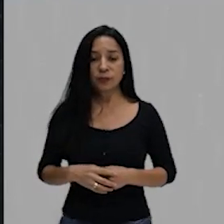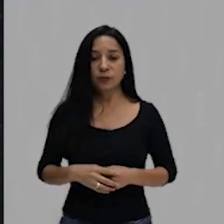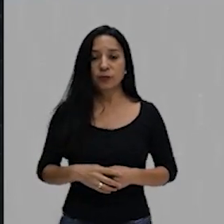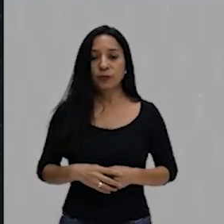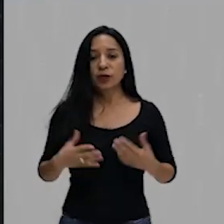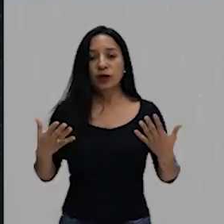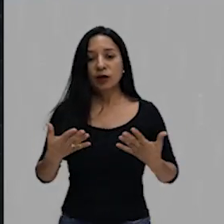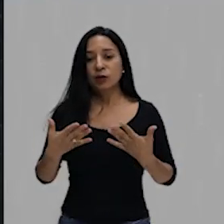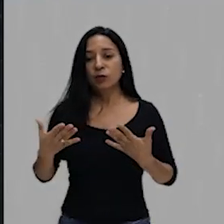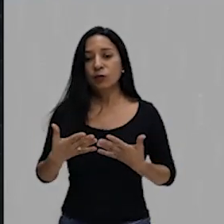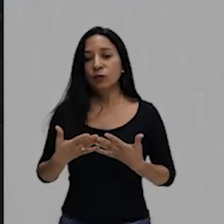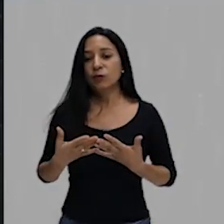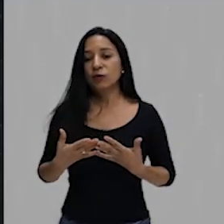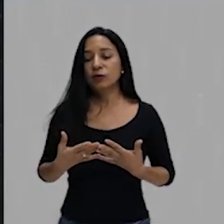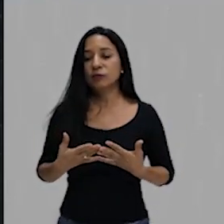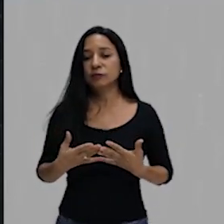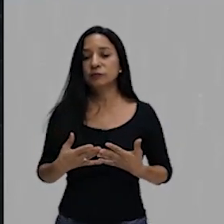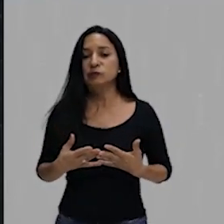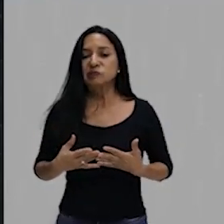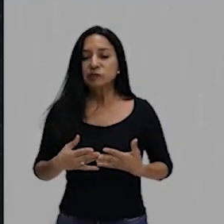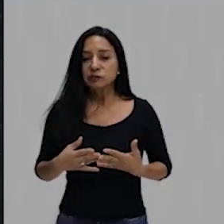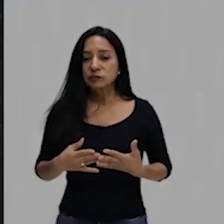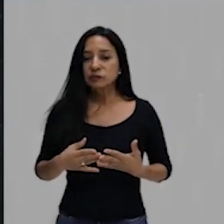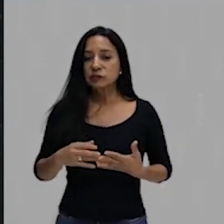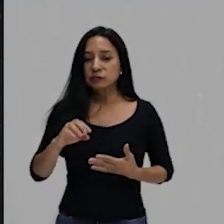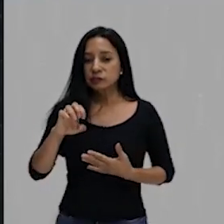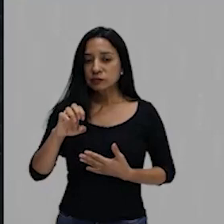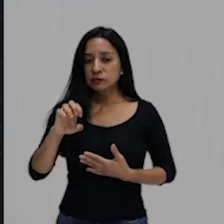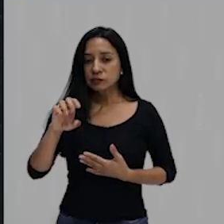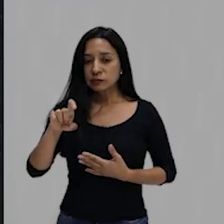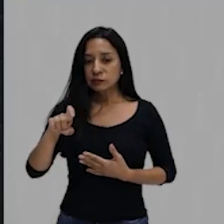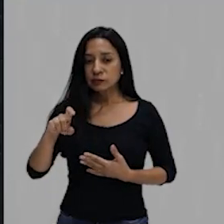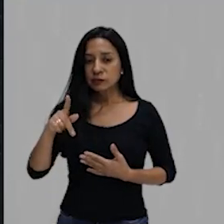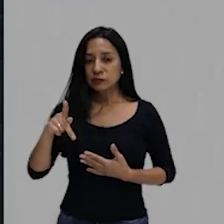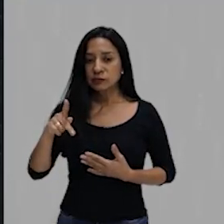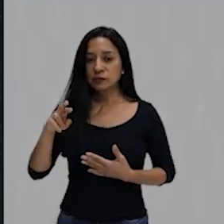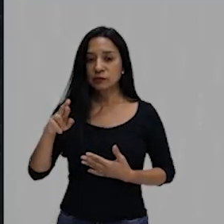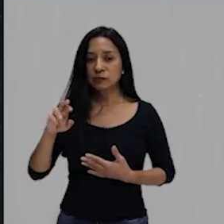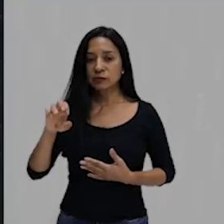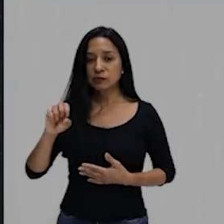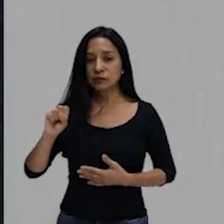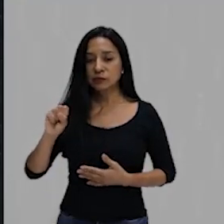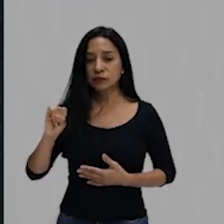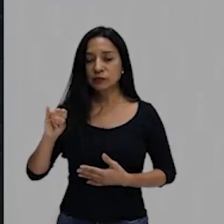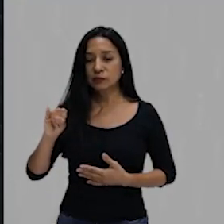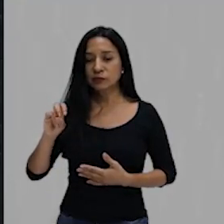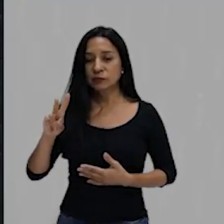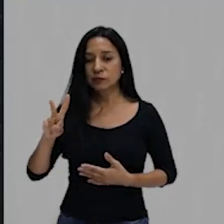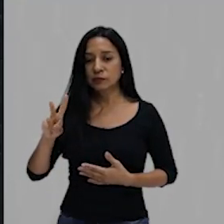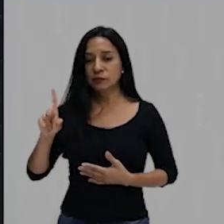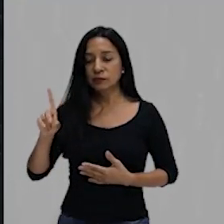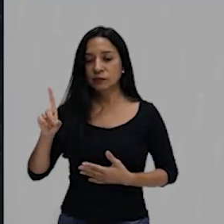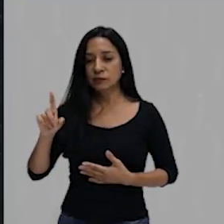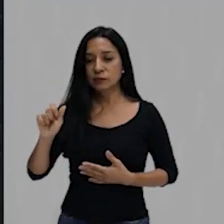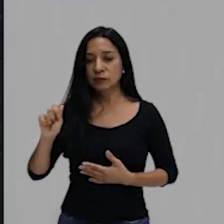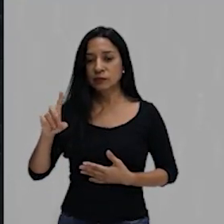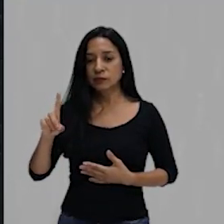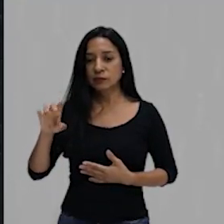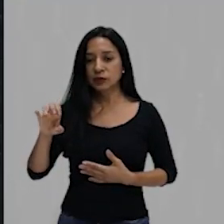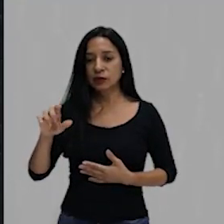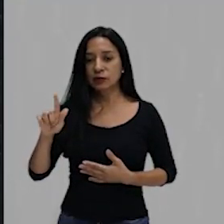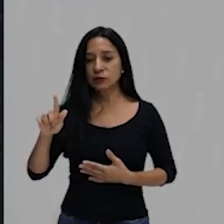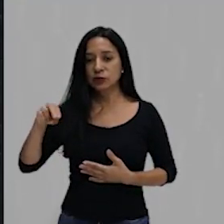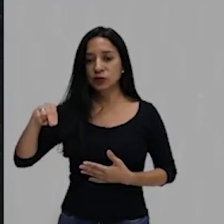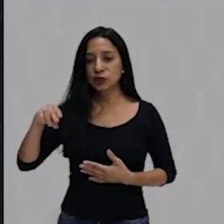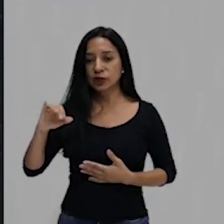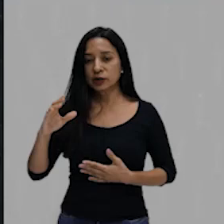Falando agora de expressividade gênica, o que seria isso? Outro conceito importante em genética refere-se ao modo